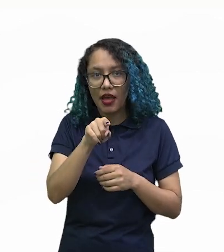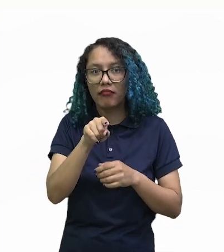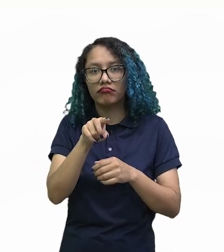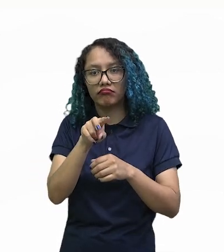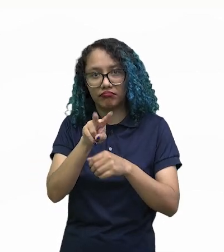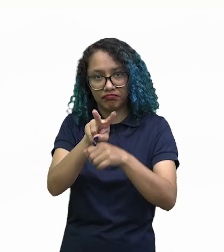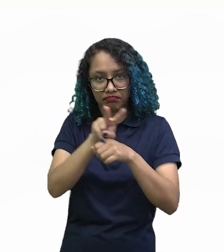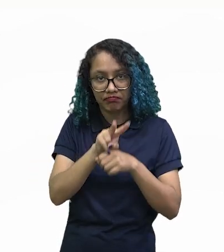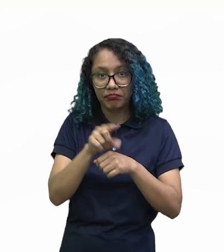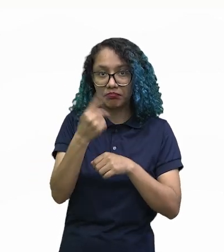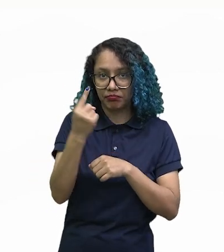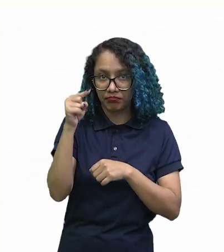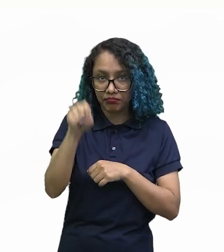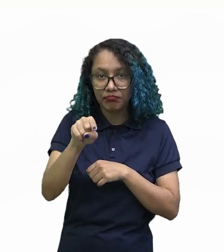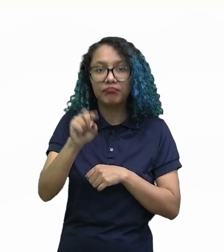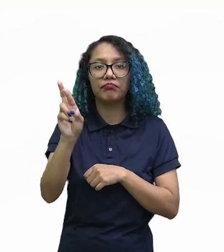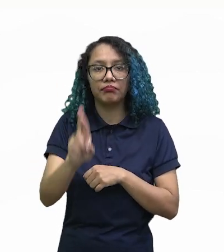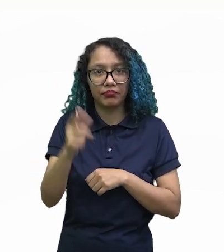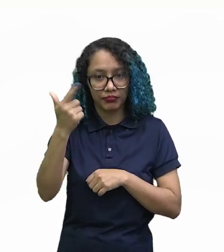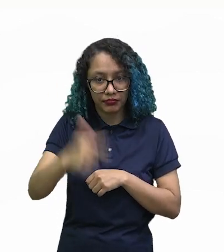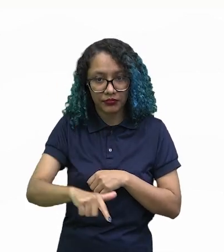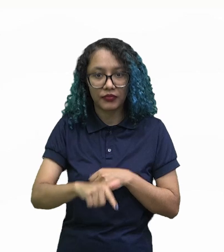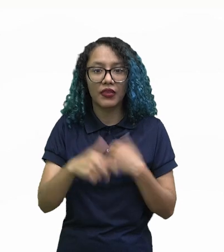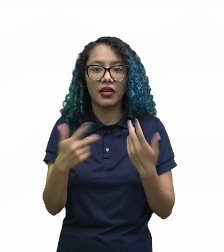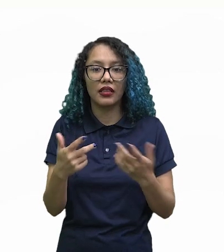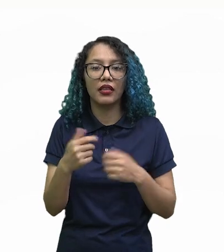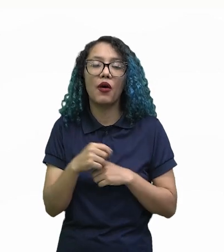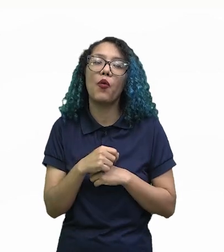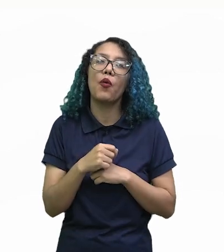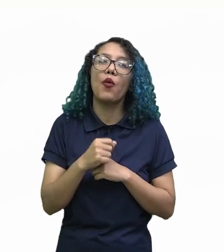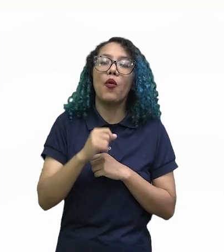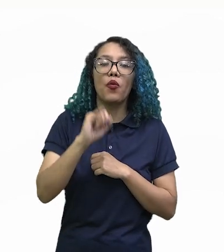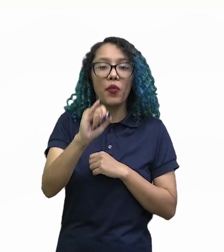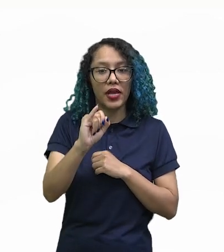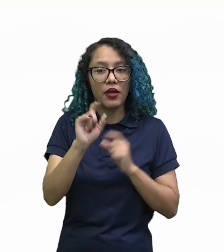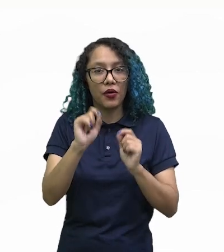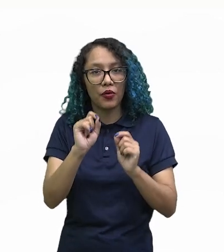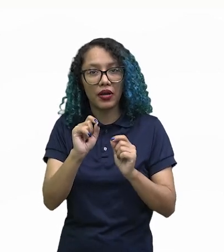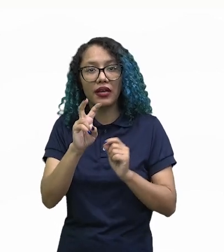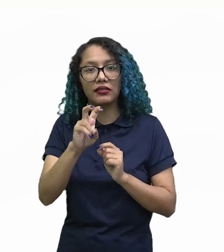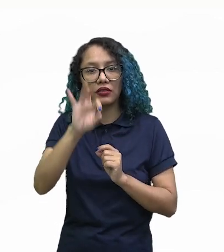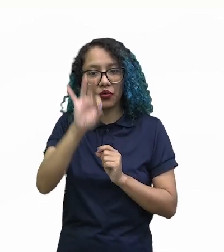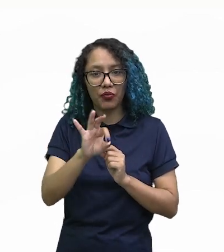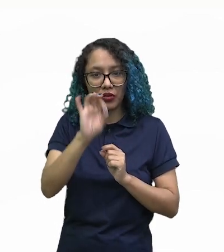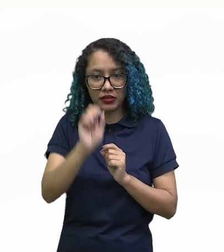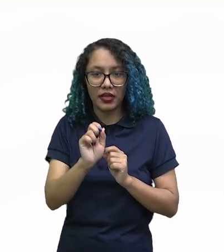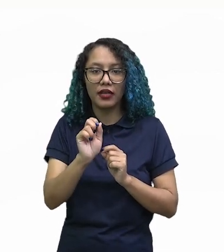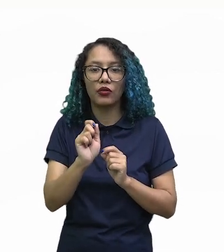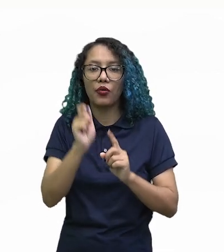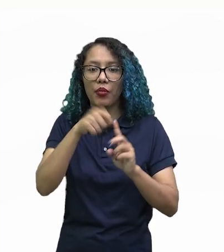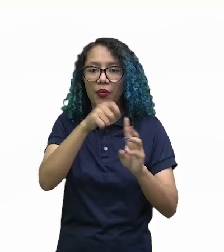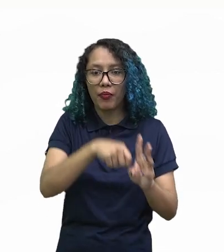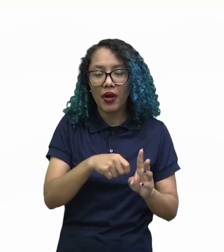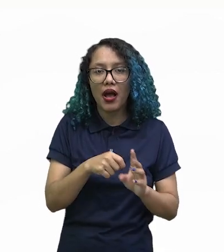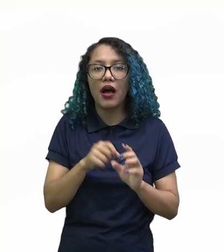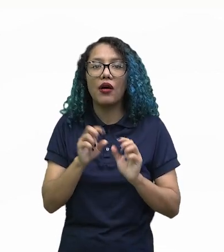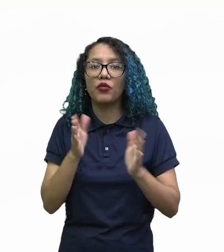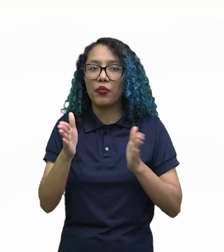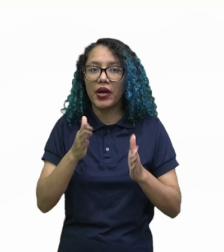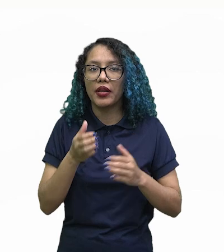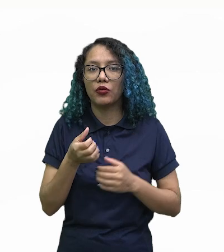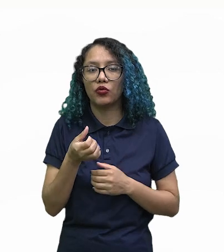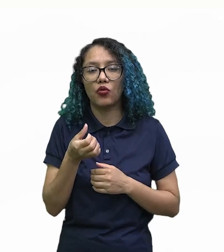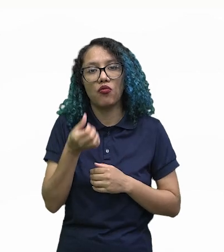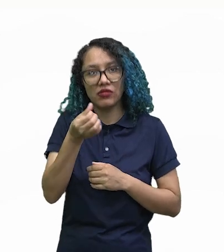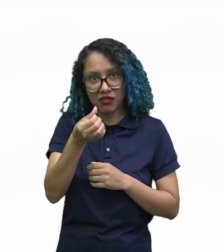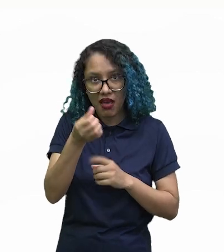R$1.000, novamente, não é? A taxa de 5% ao mês por 6 meses, perceba agora